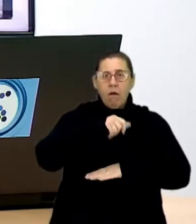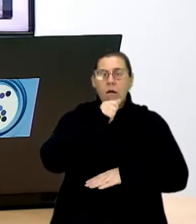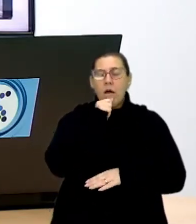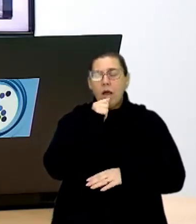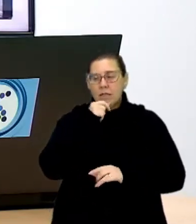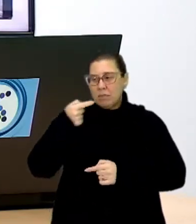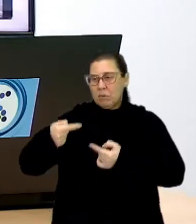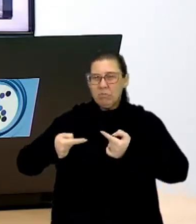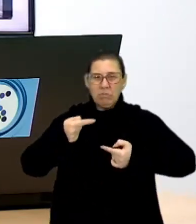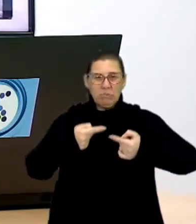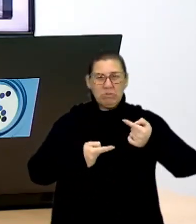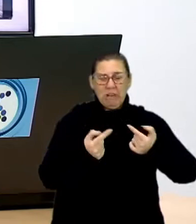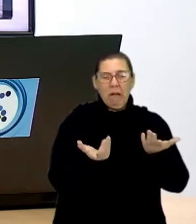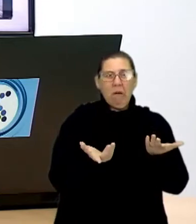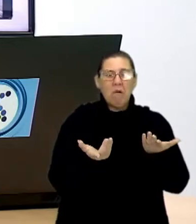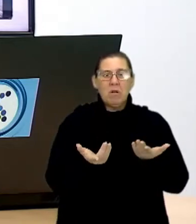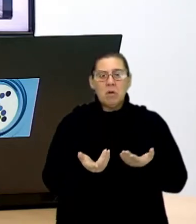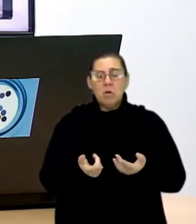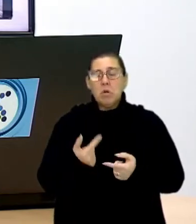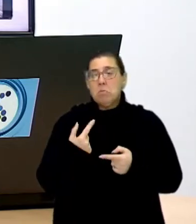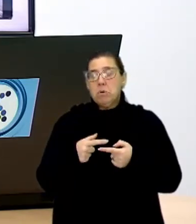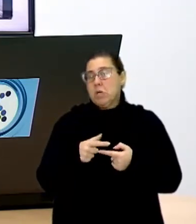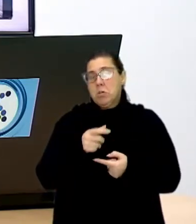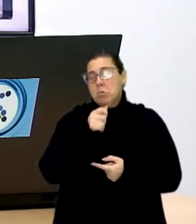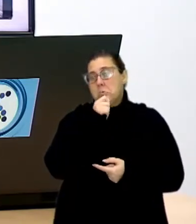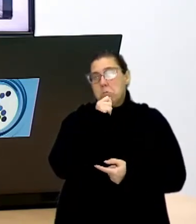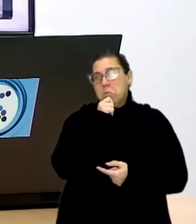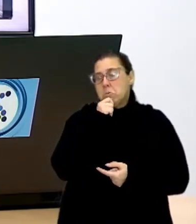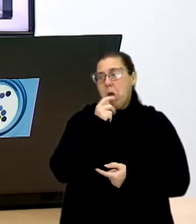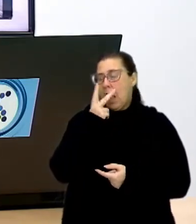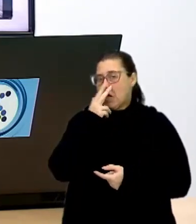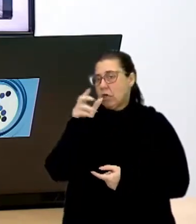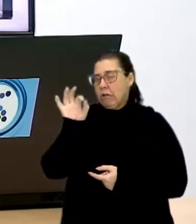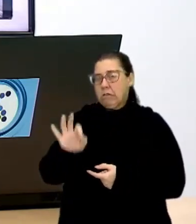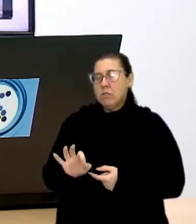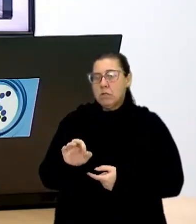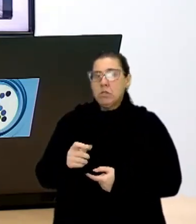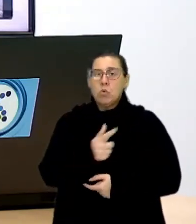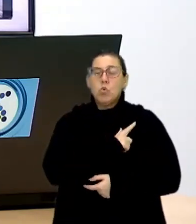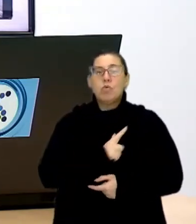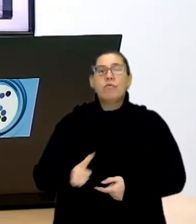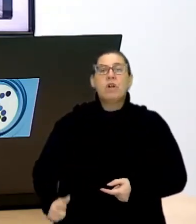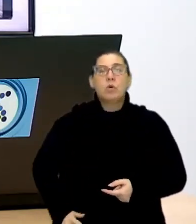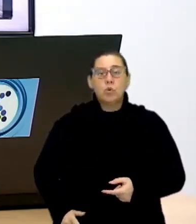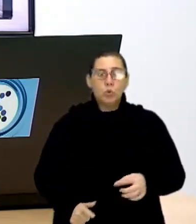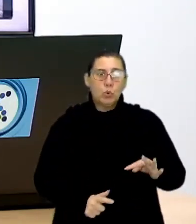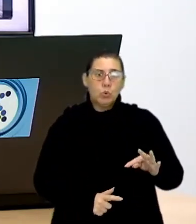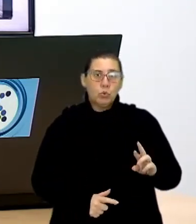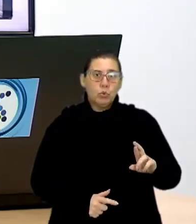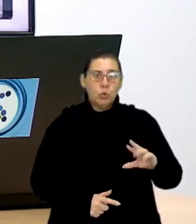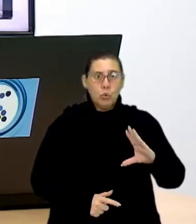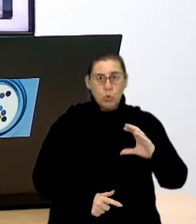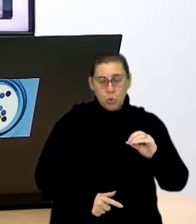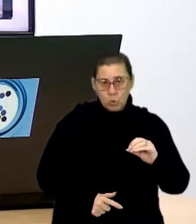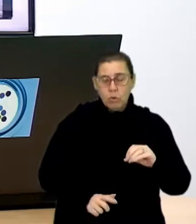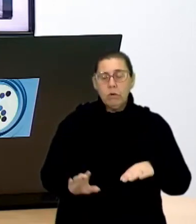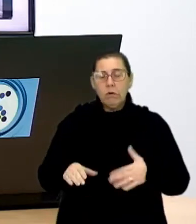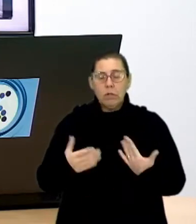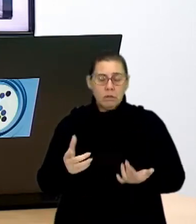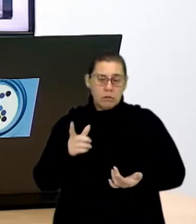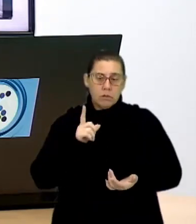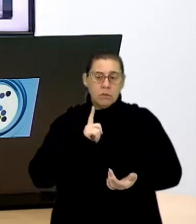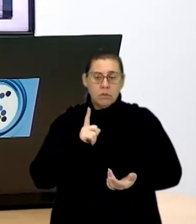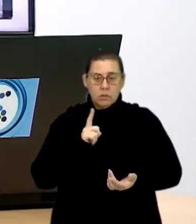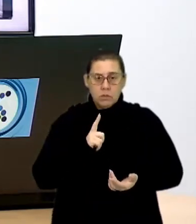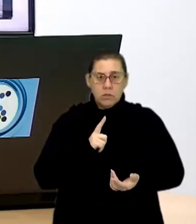até hoje, com não reconhecimento desse crime por parte do governo turco. Então, você tem aí